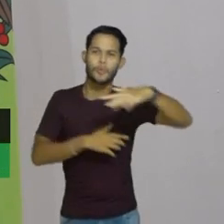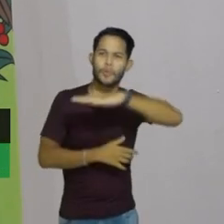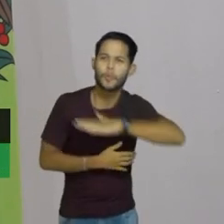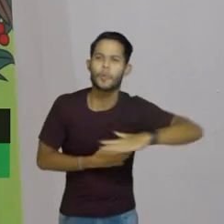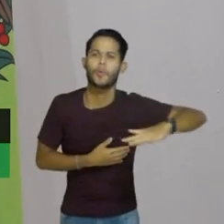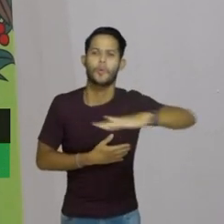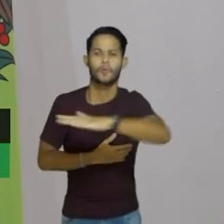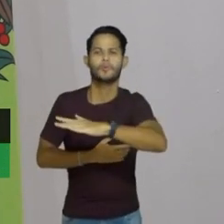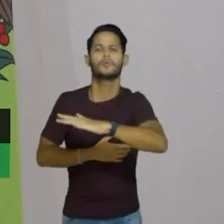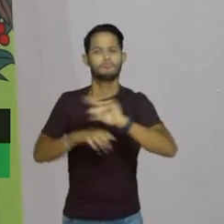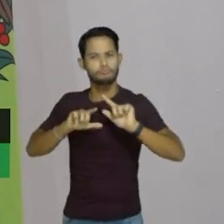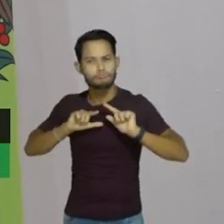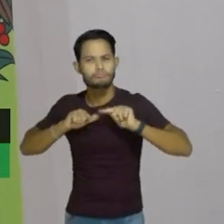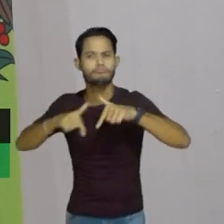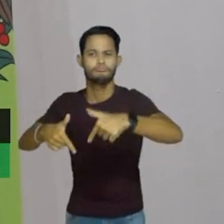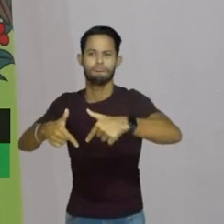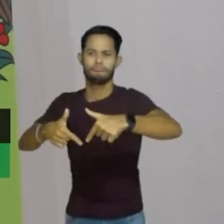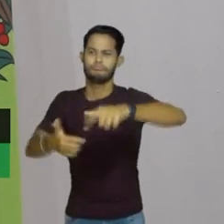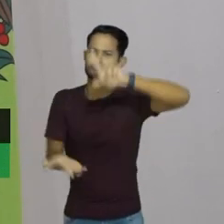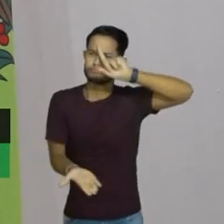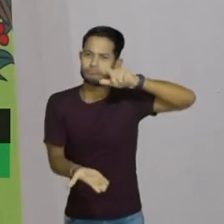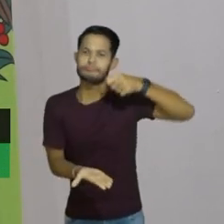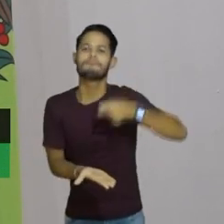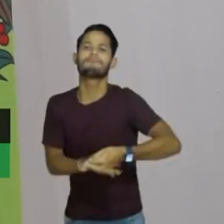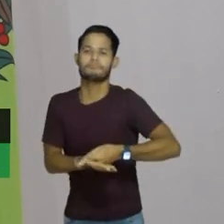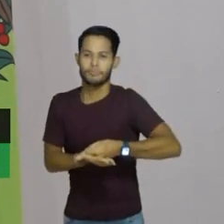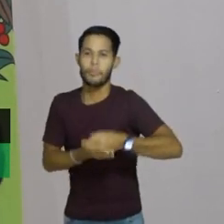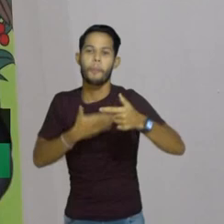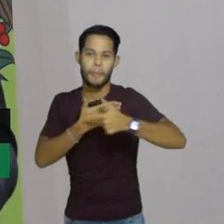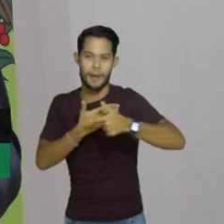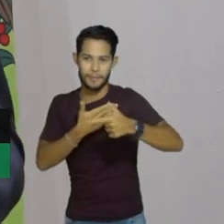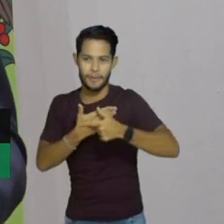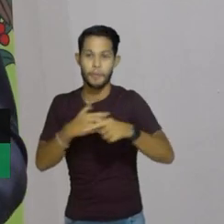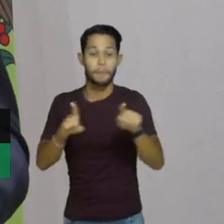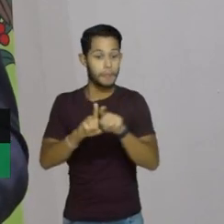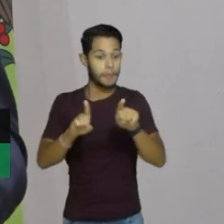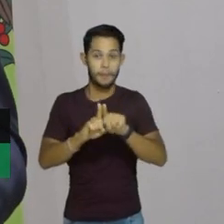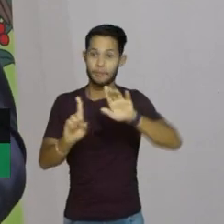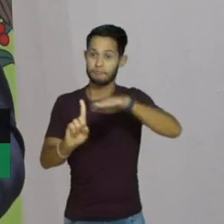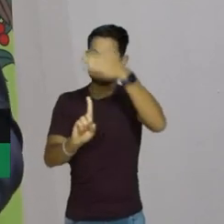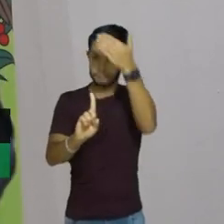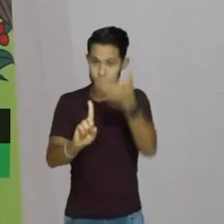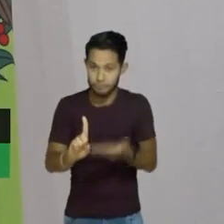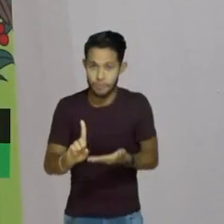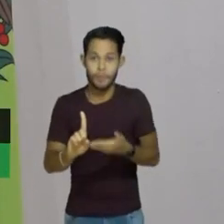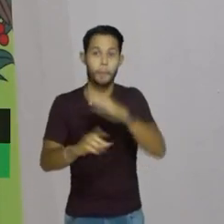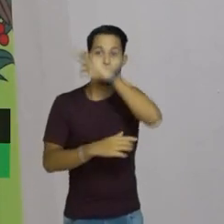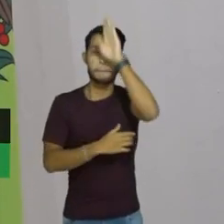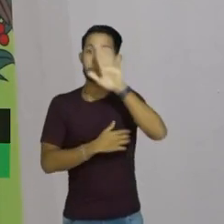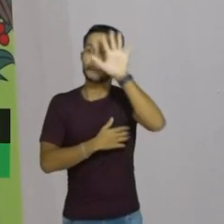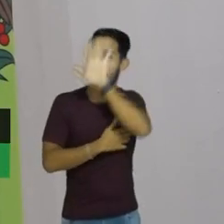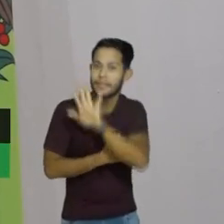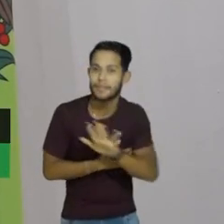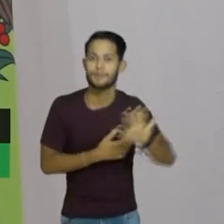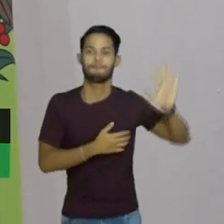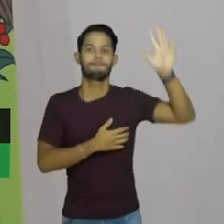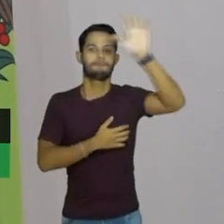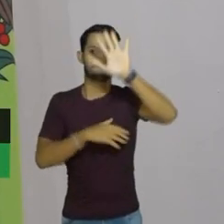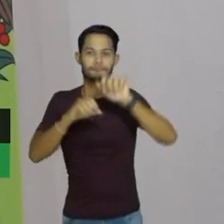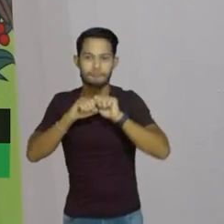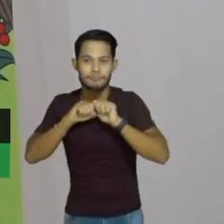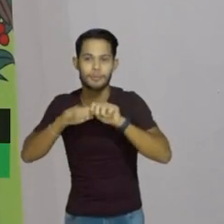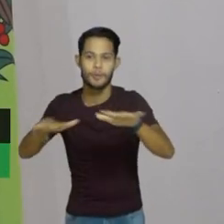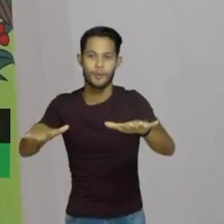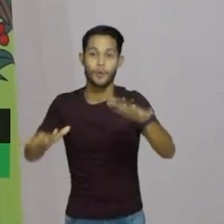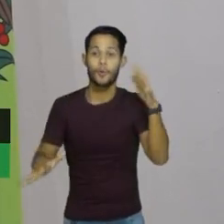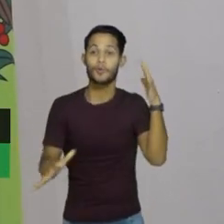que desempenham. E, para o enaltecer de todos nós, esse movimento tem ganho corpo por todo o Brasil. Já são